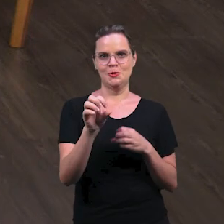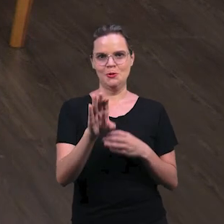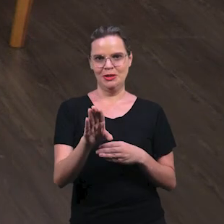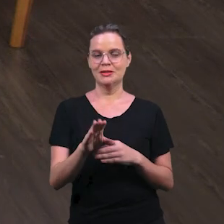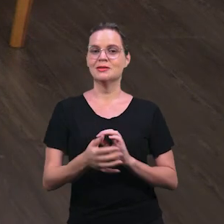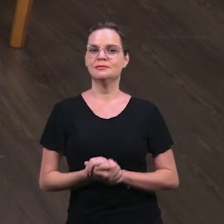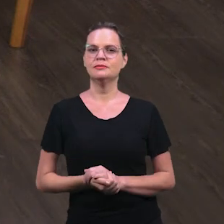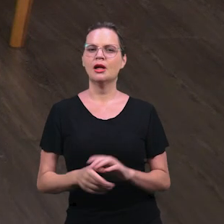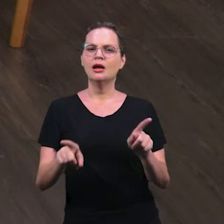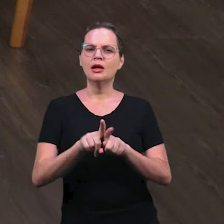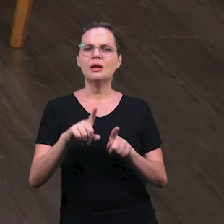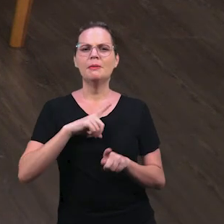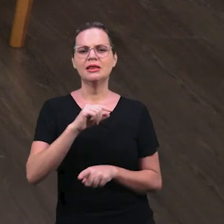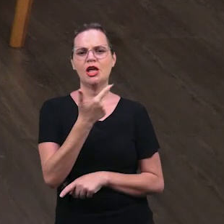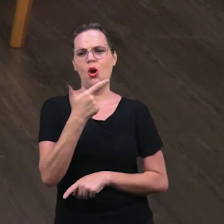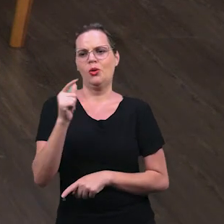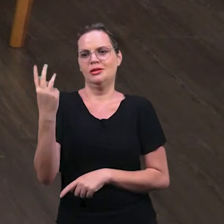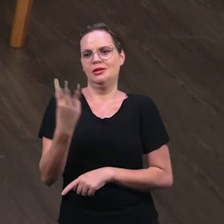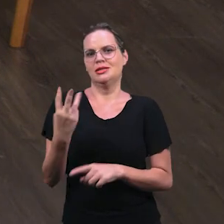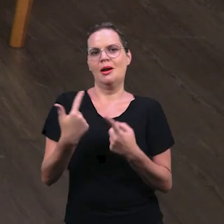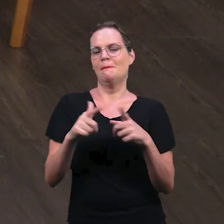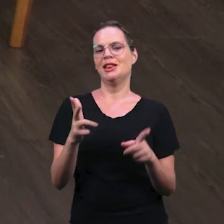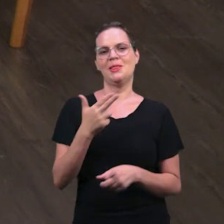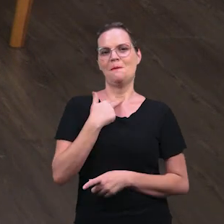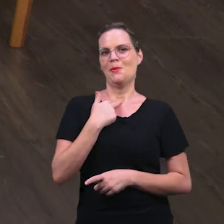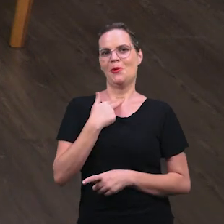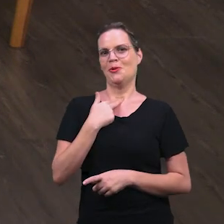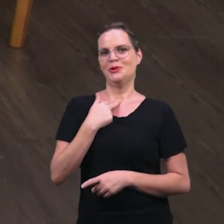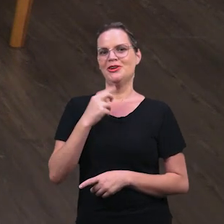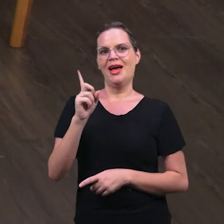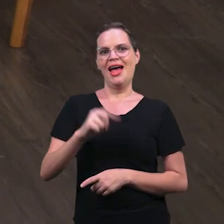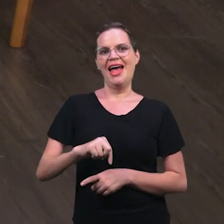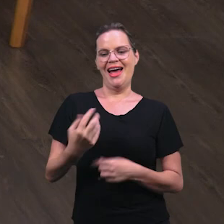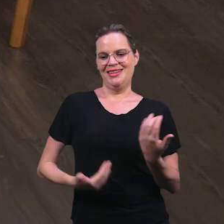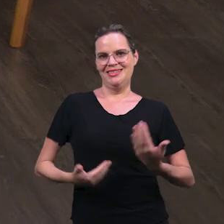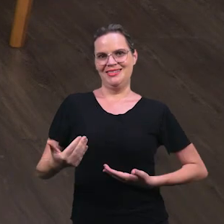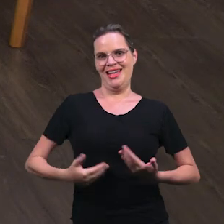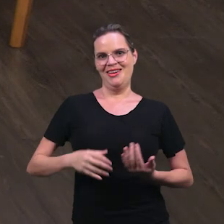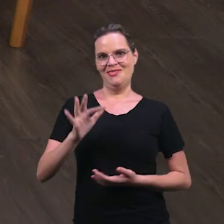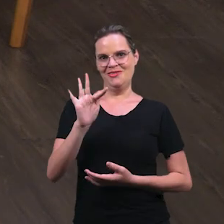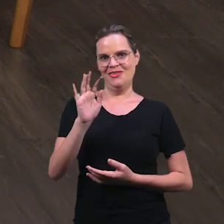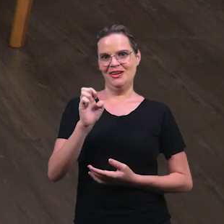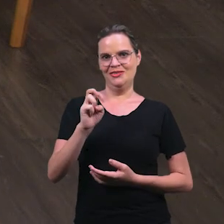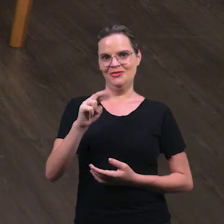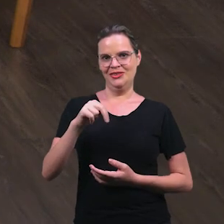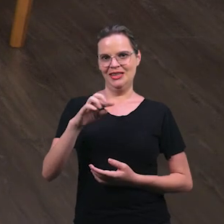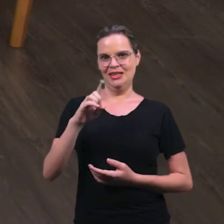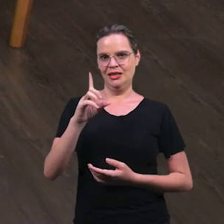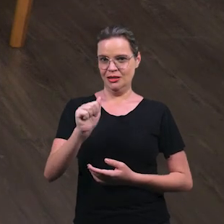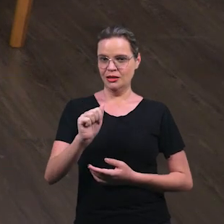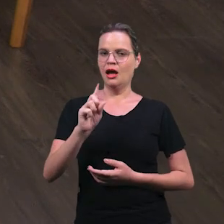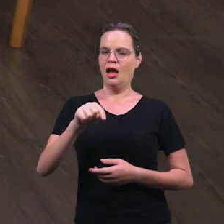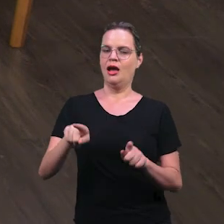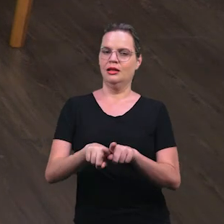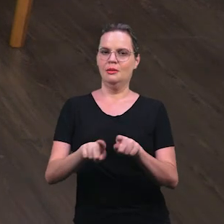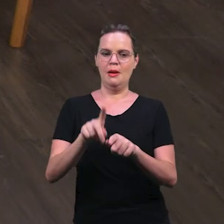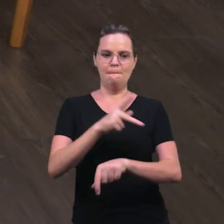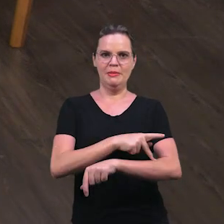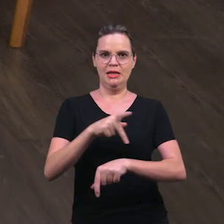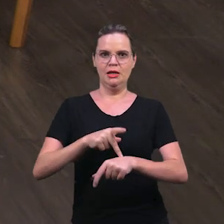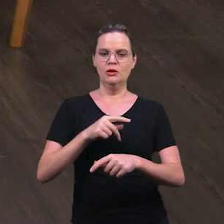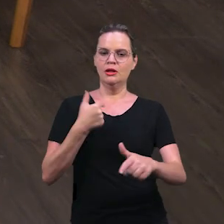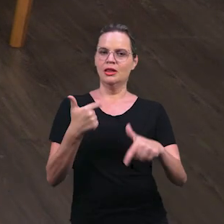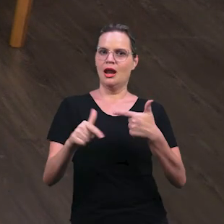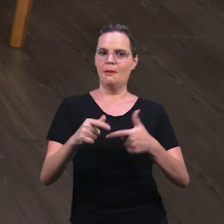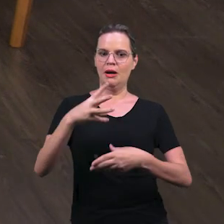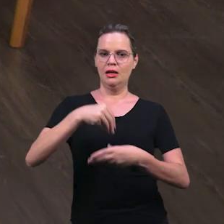Educação. E há uma terceira que não pôde estar aqui hoje, né, que está sempre no grupo, a nossa irmã Fernanda Becali, que também é pedagoga, diretora de ensino no